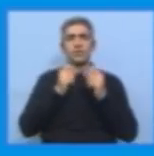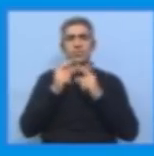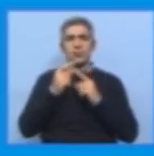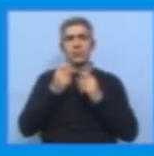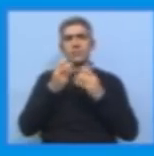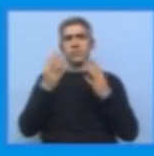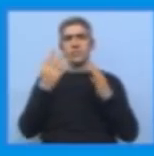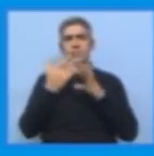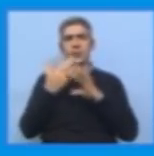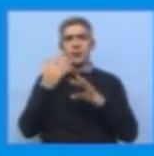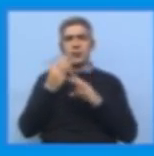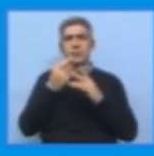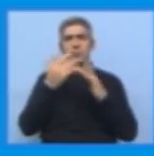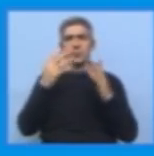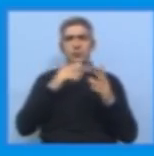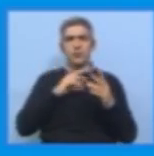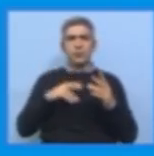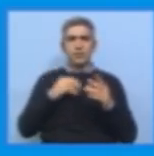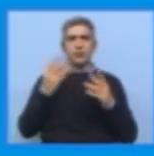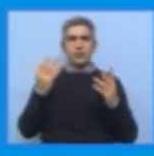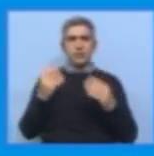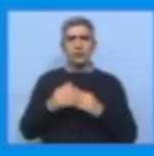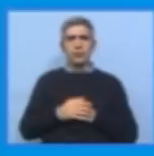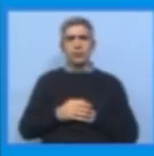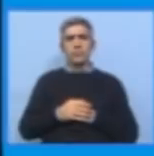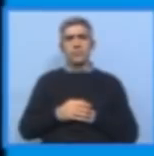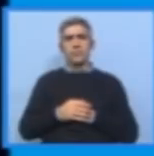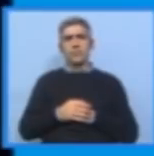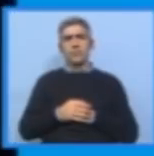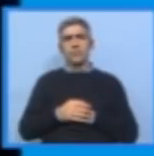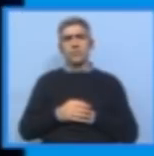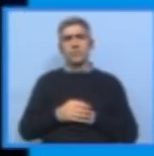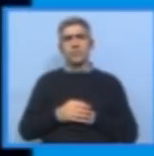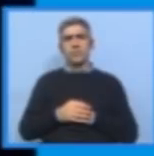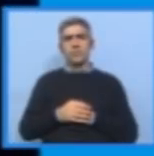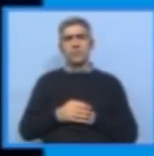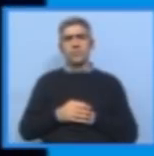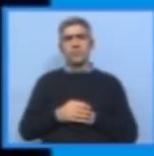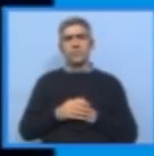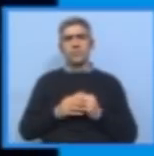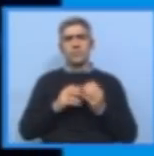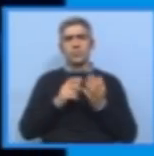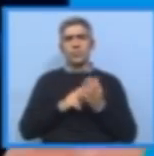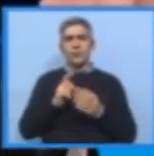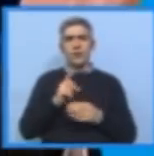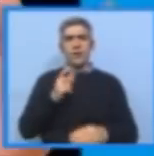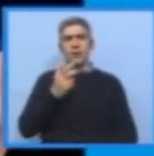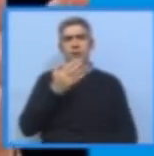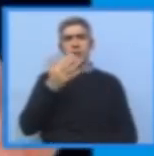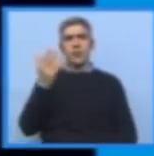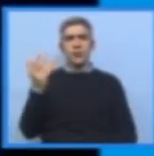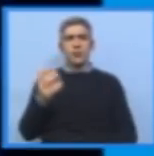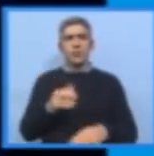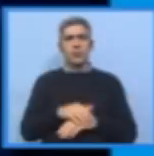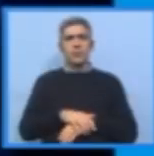muitos brilhos deste mundo e que não faltam, agora